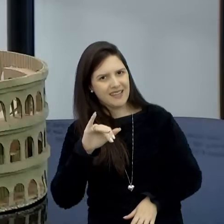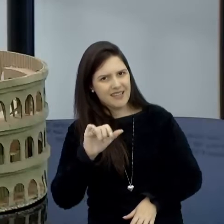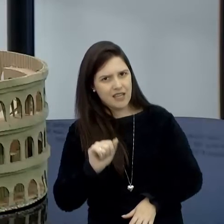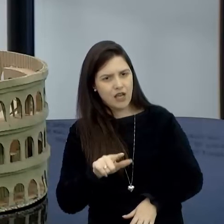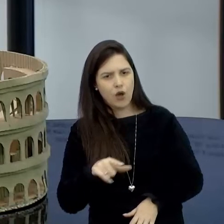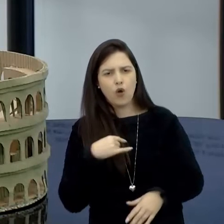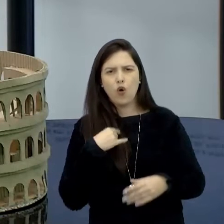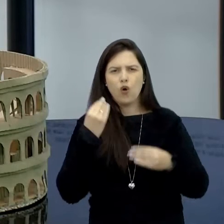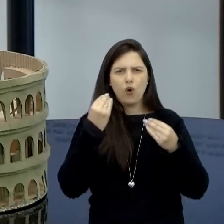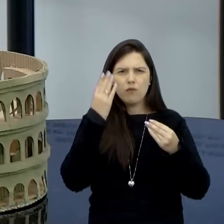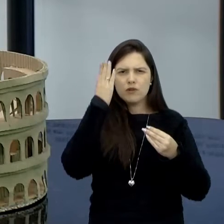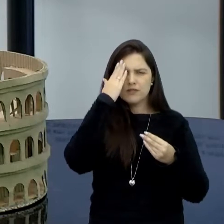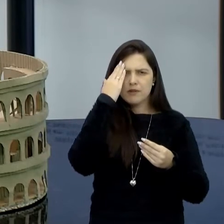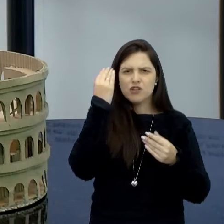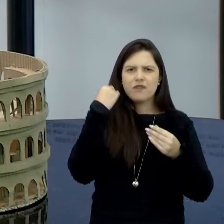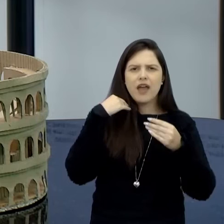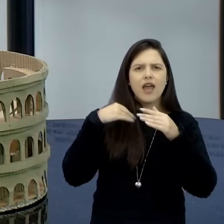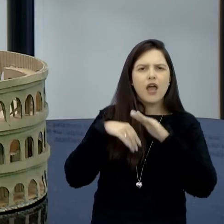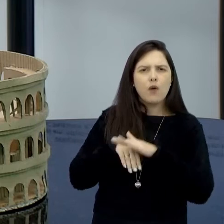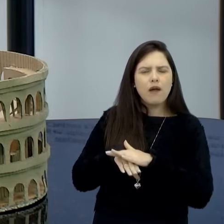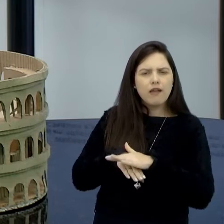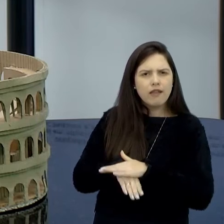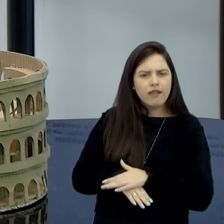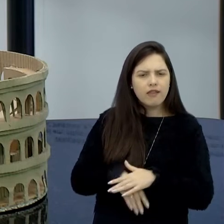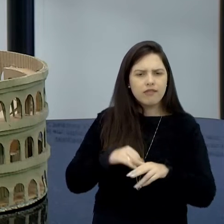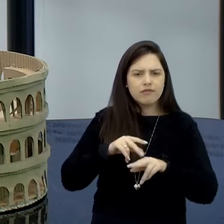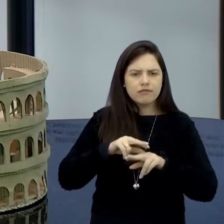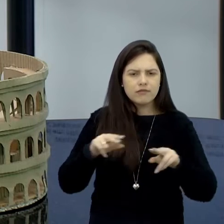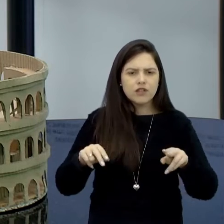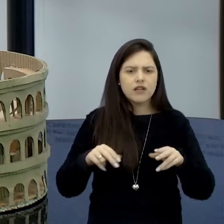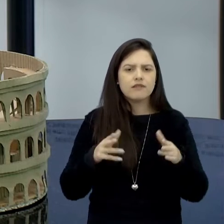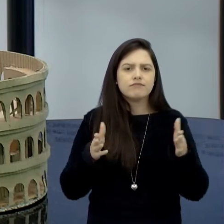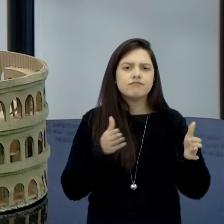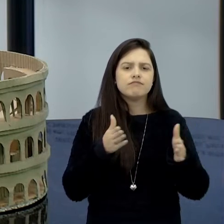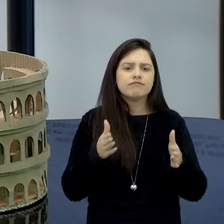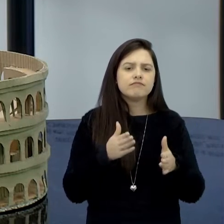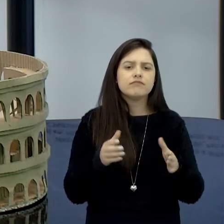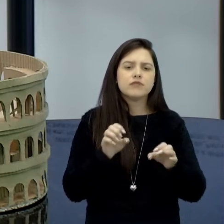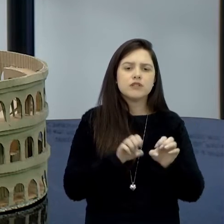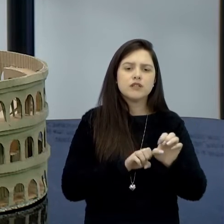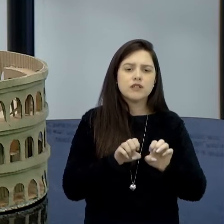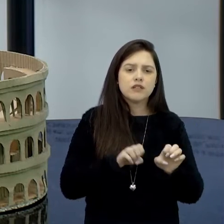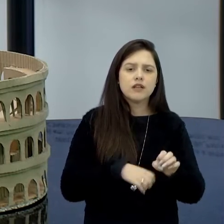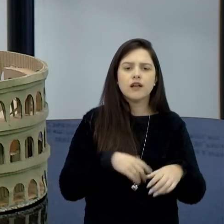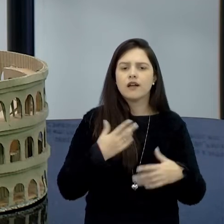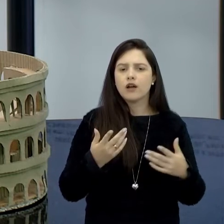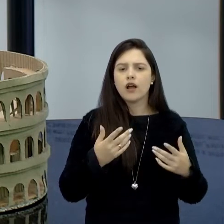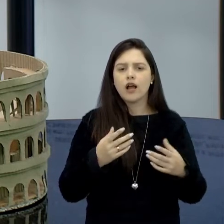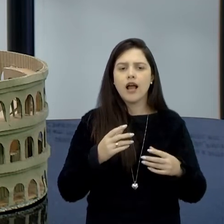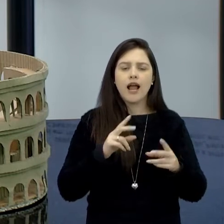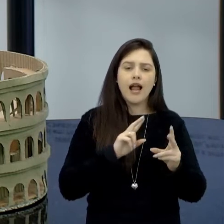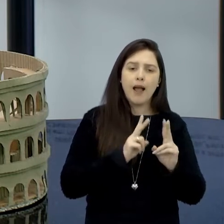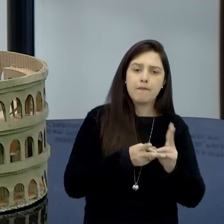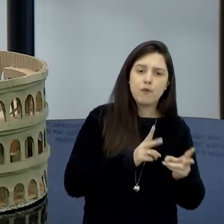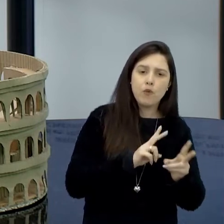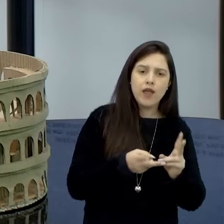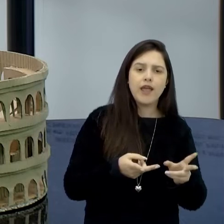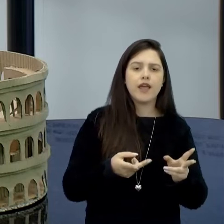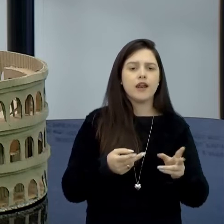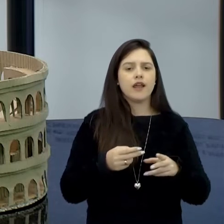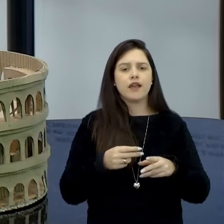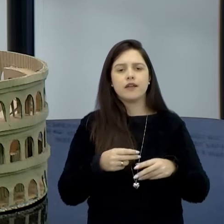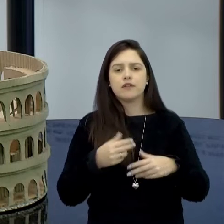como que a gente vai resguardar uma manifestação artística, né, como a capoeira, como o bloco de